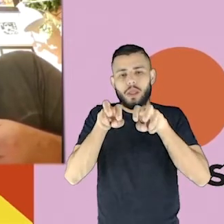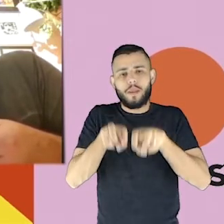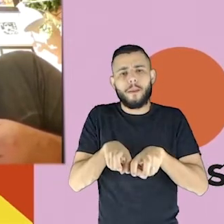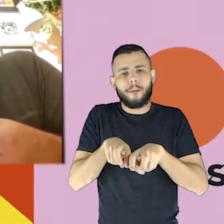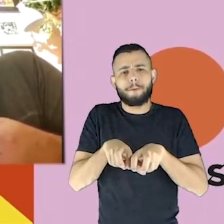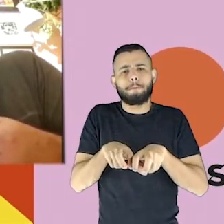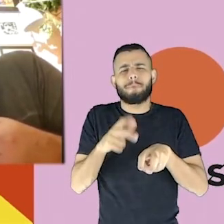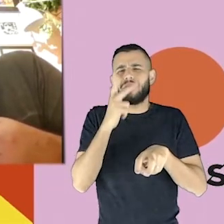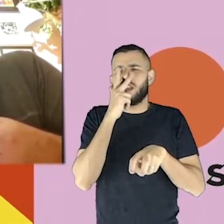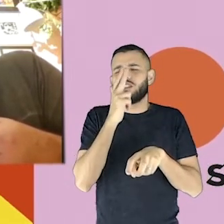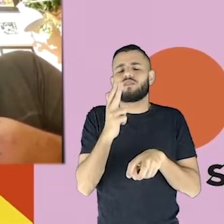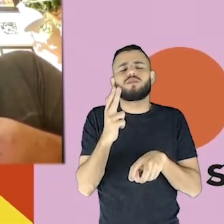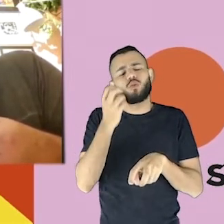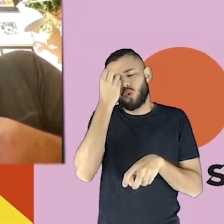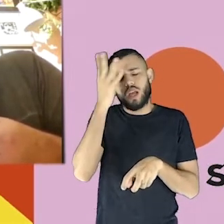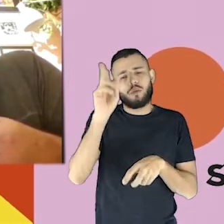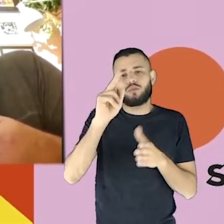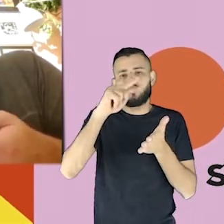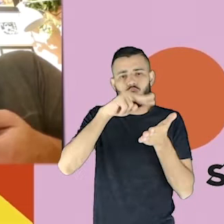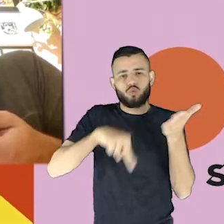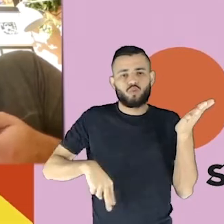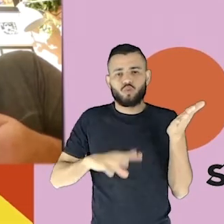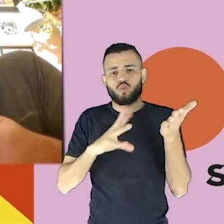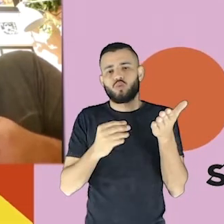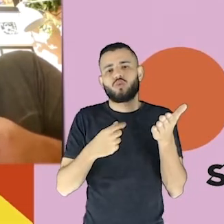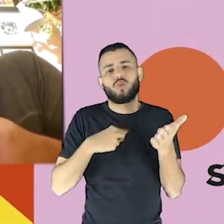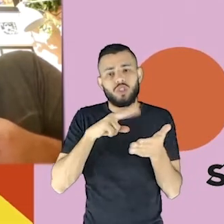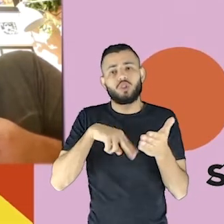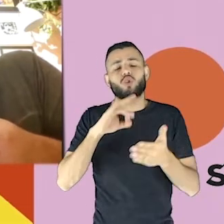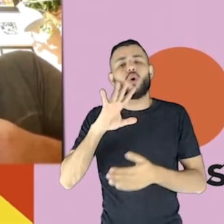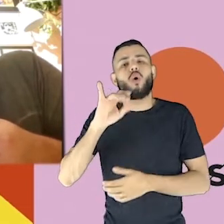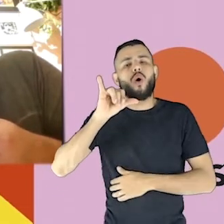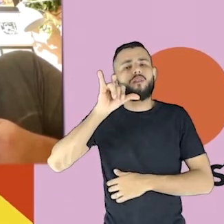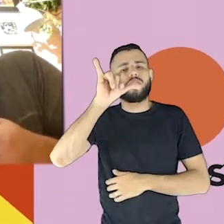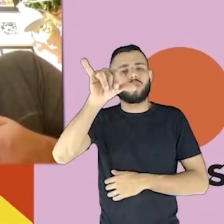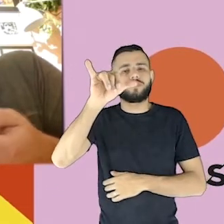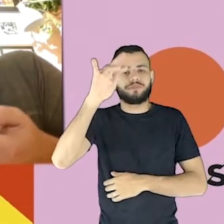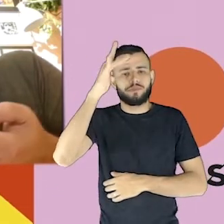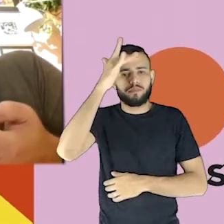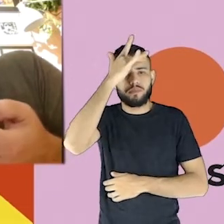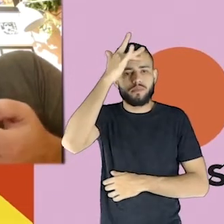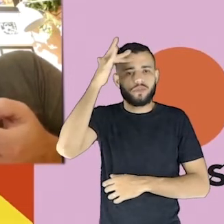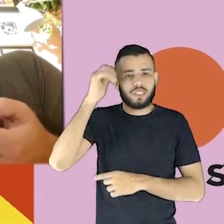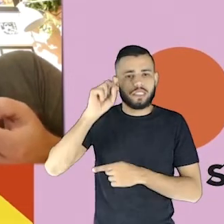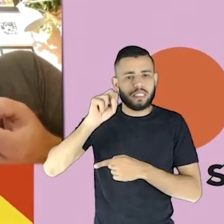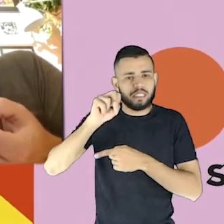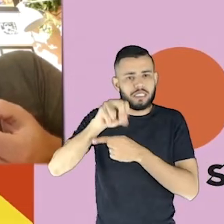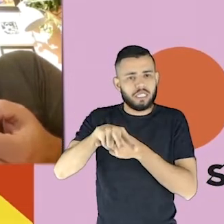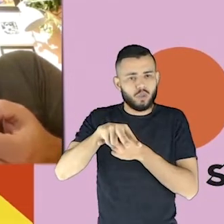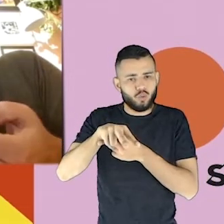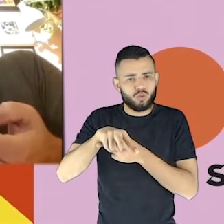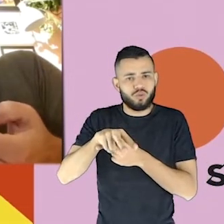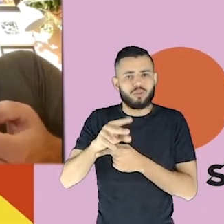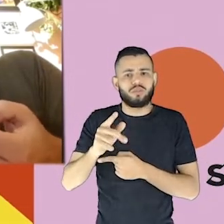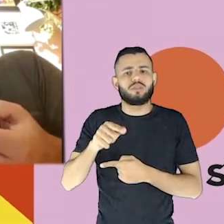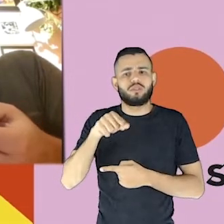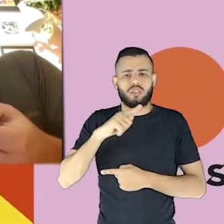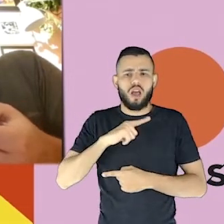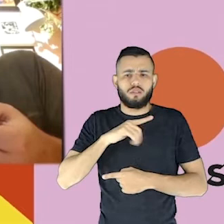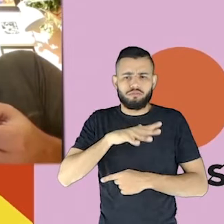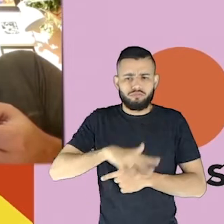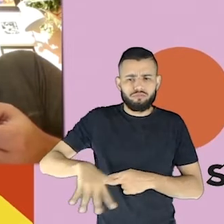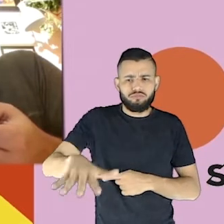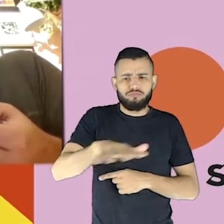bancos, negócio de transporte, acho que foi. Eu não vi toda a pele, eu li mais a pele do avião. Que ele está entrando para ver se rola, né? Então, mas